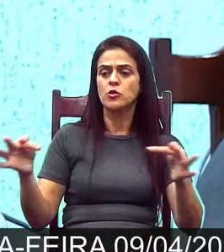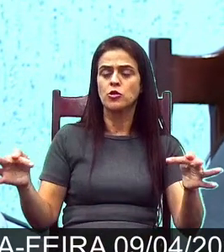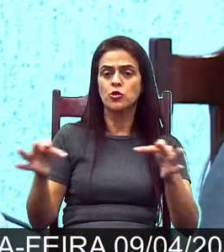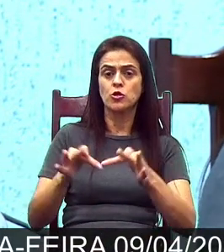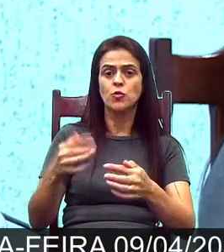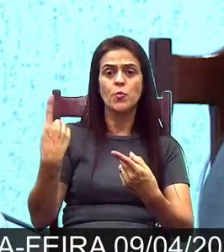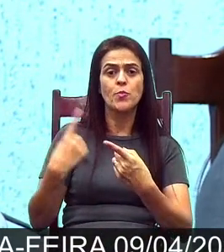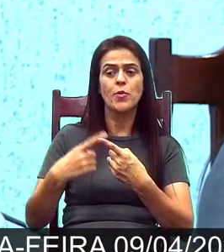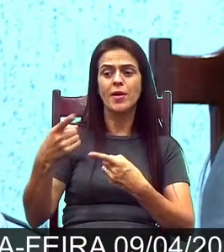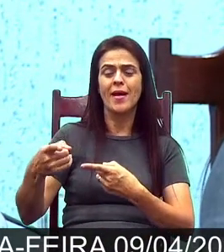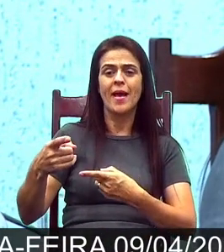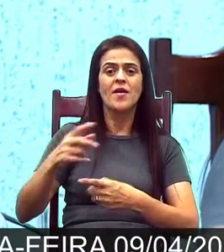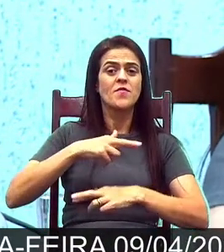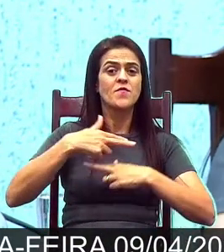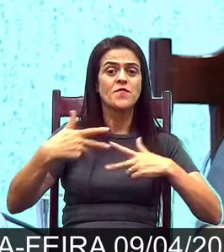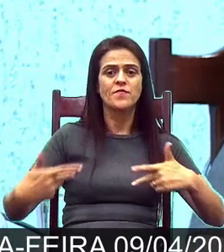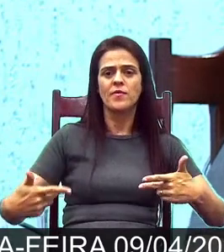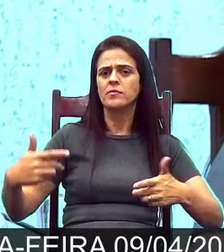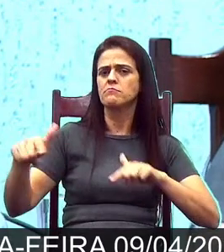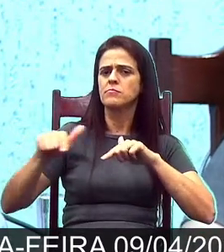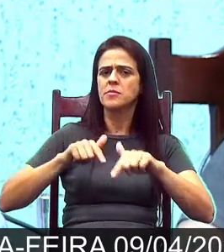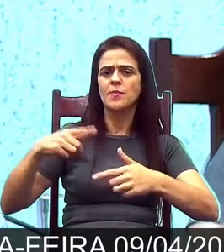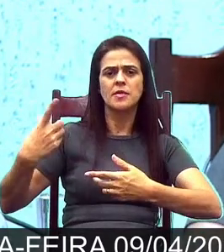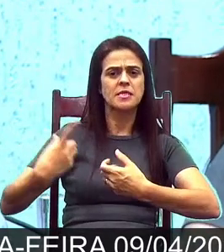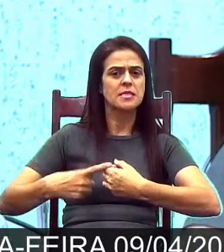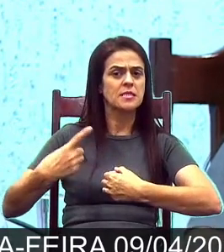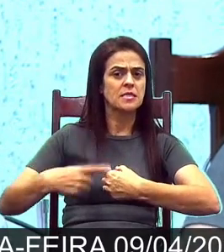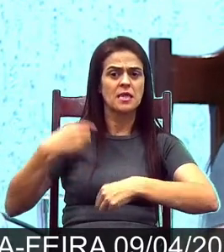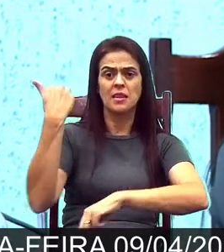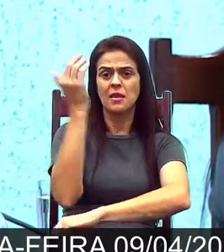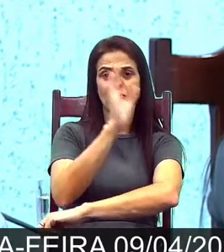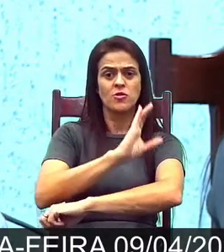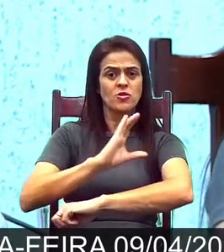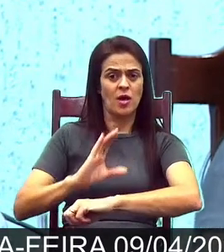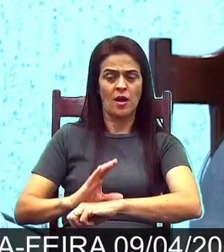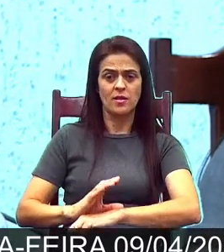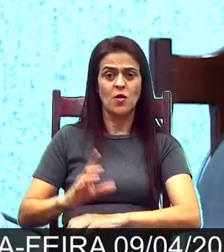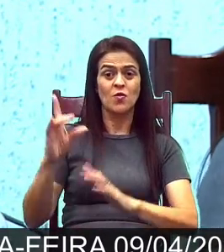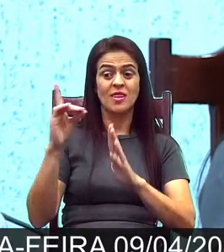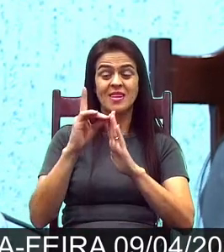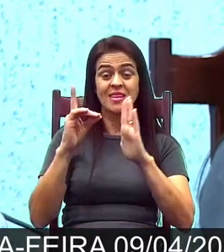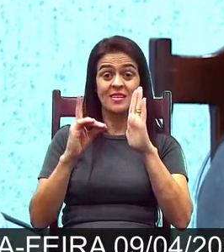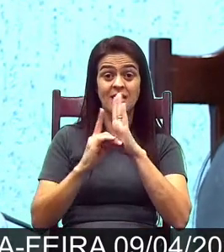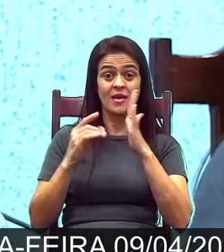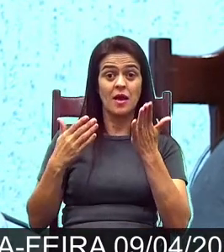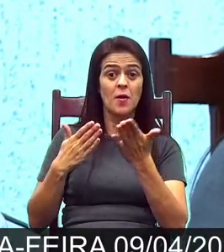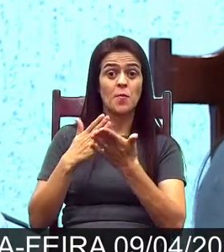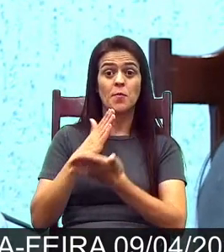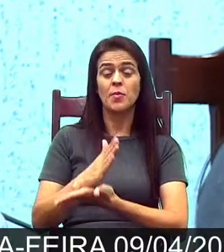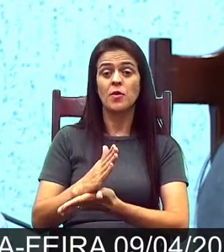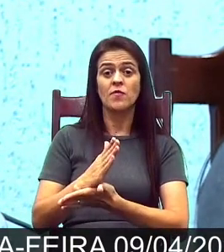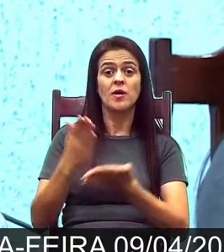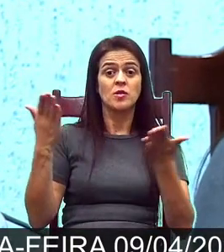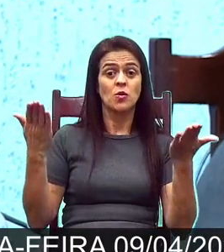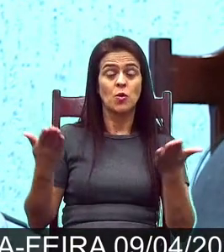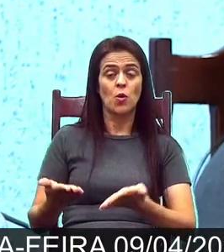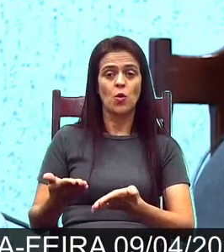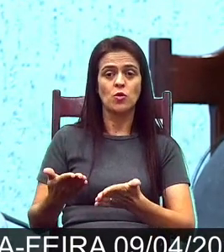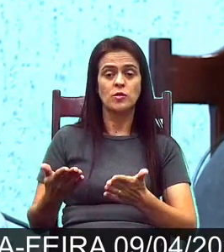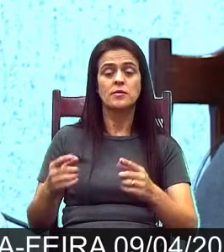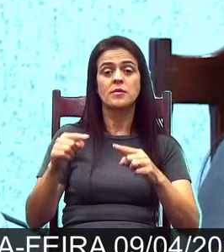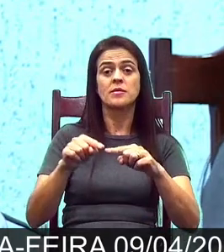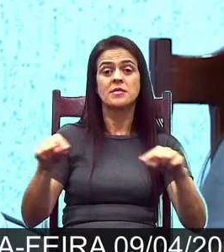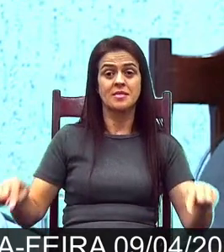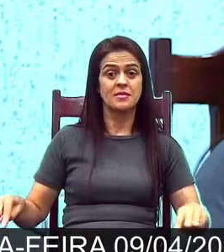relevantes serviços prestados no município de Catalão e região. Artigo 2º. Este decreto entrará em vigor na data de sua publicação, revogando